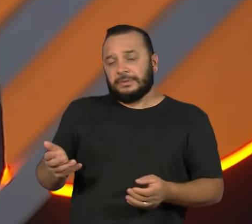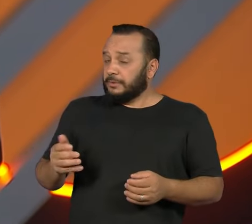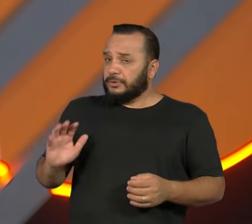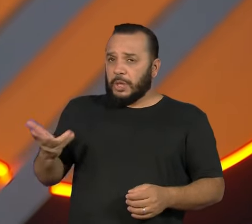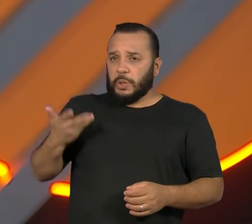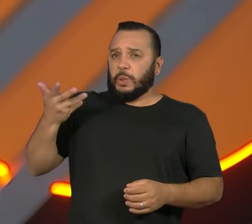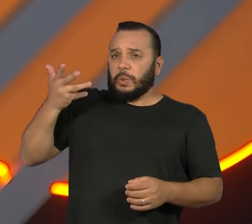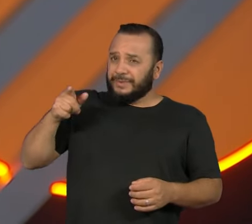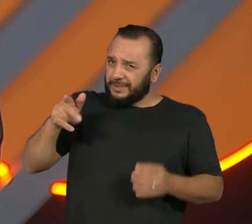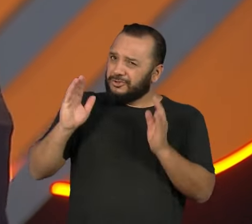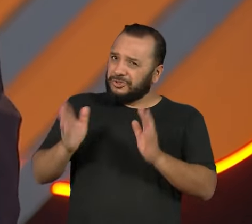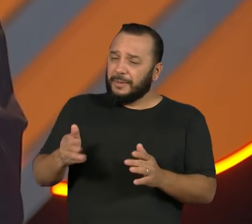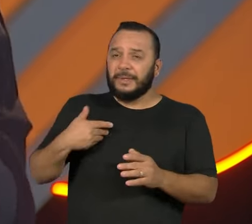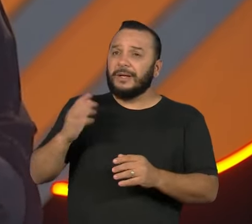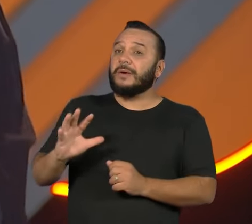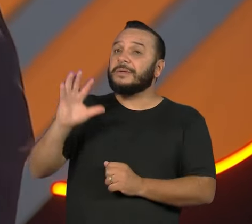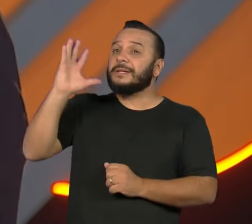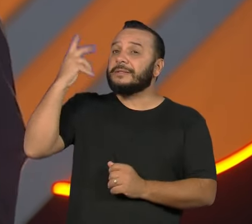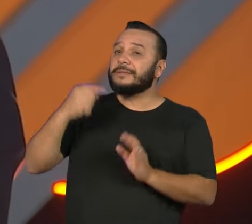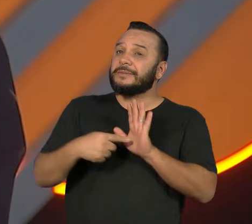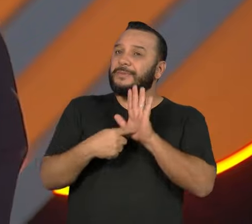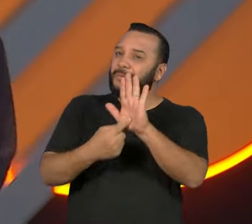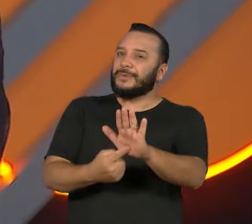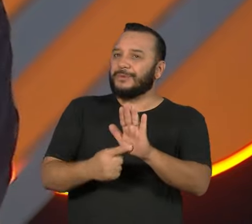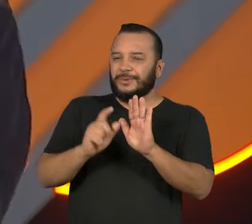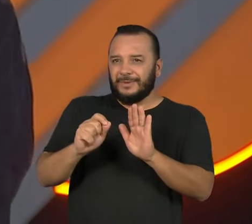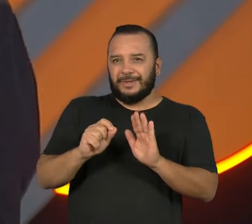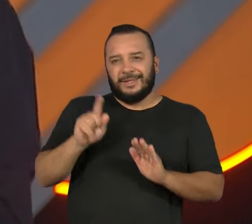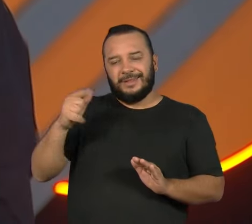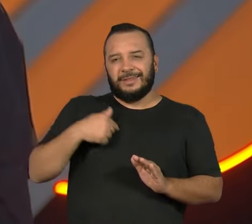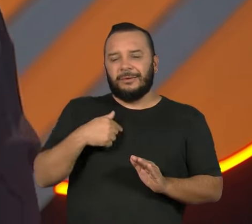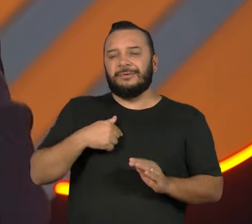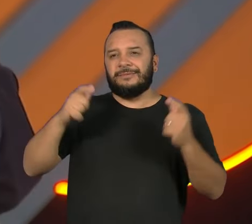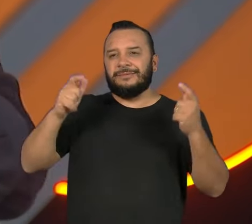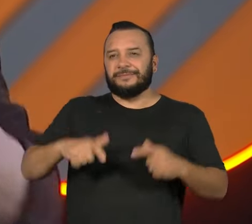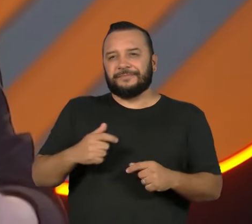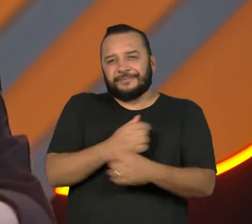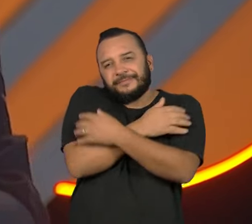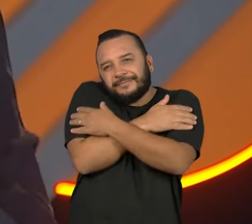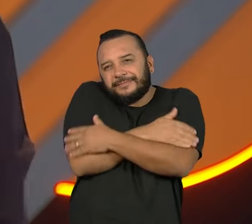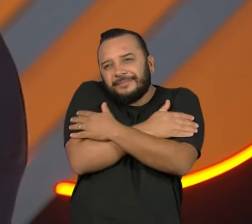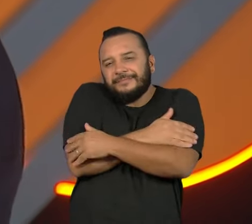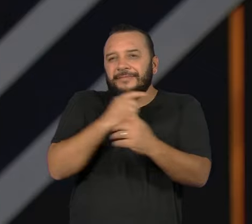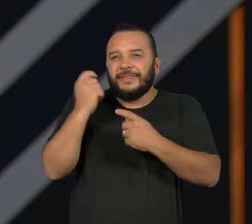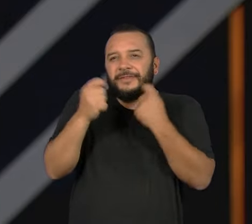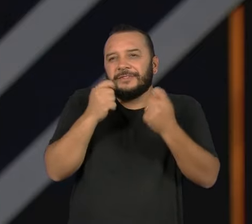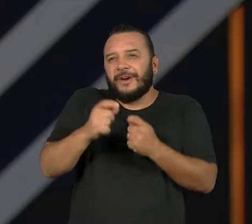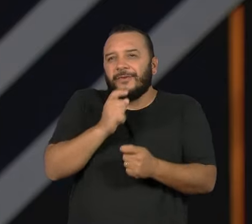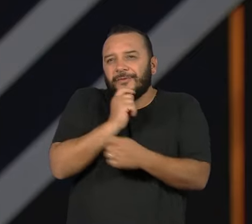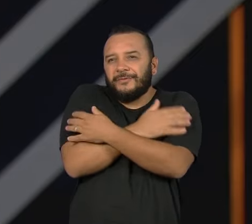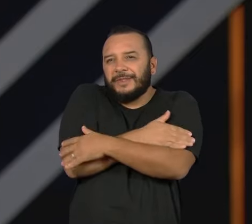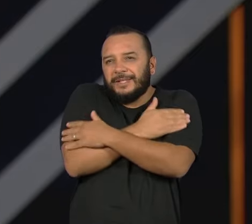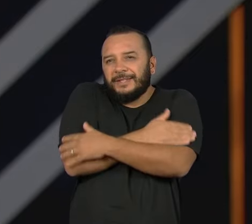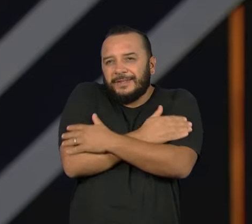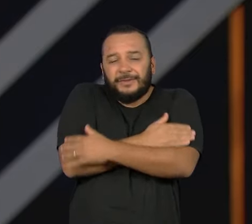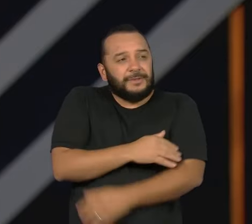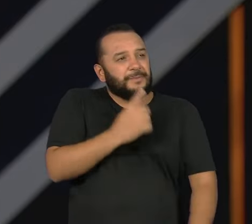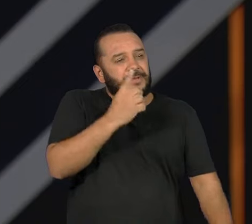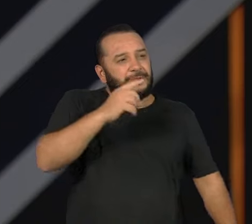você fez uma apresentação lá em Campos do Jordão, no Festival de Inverno? É, isso foi em